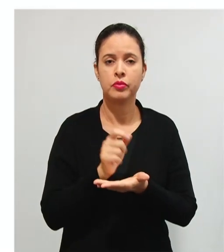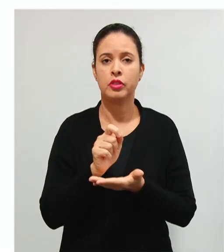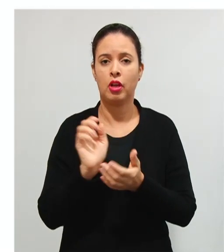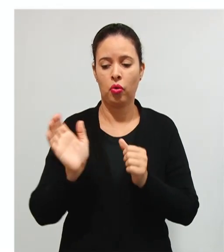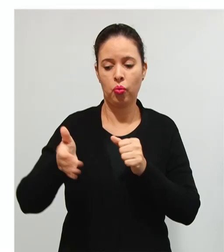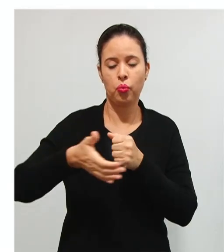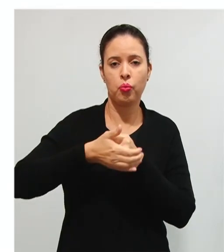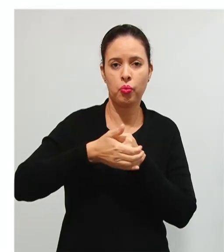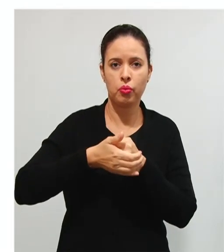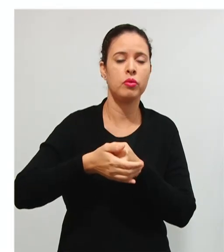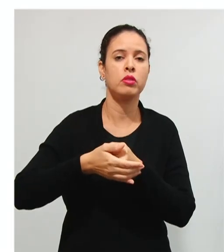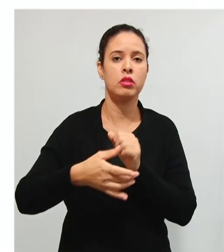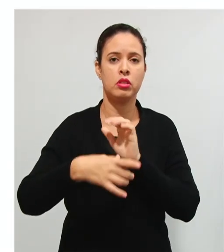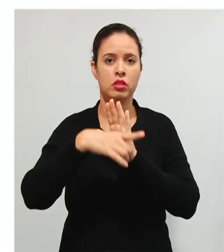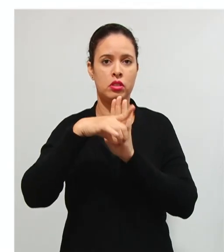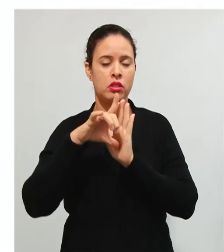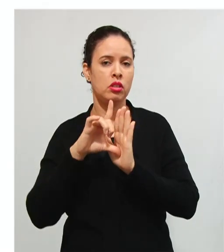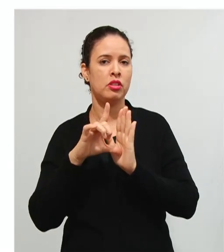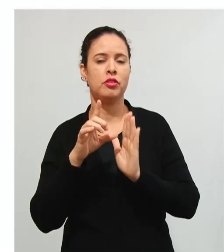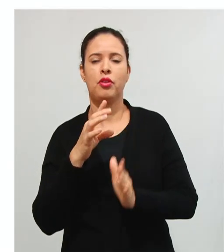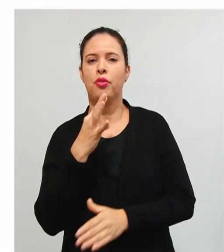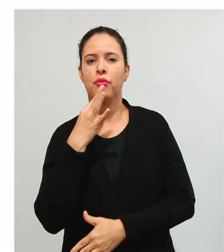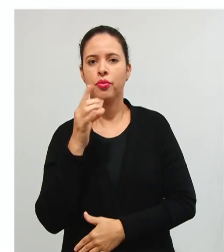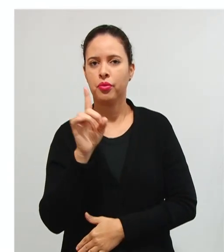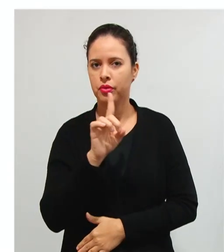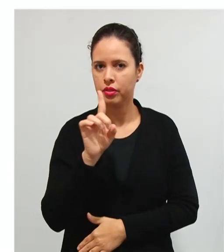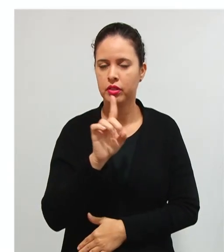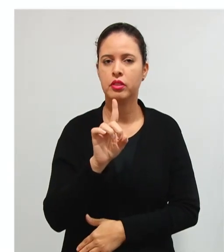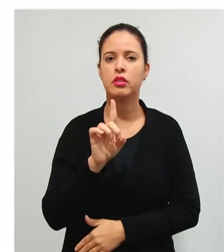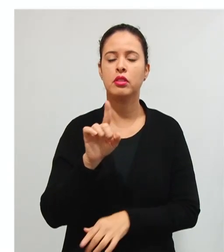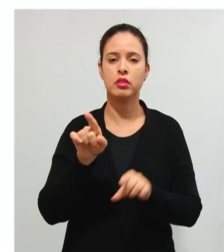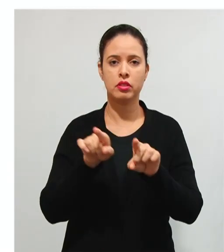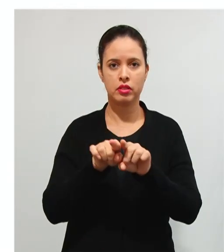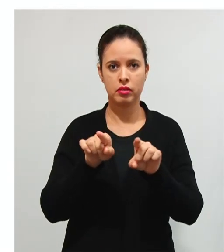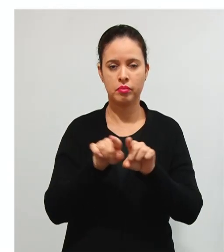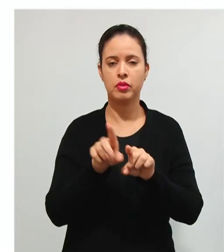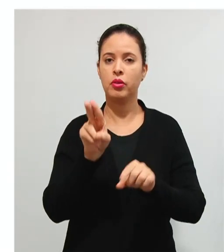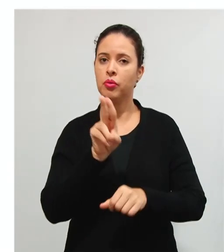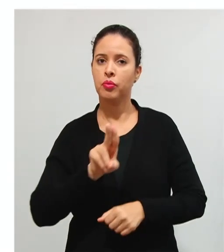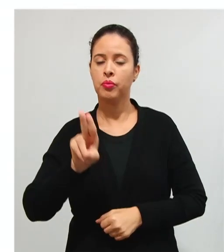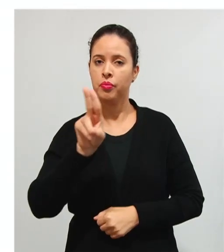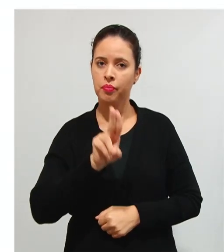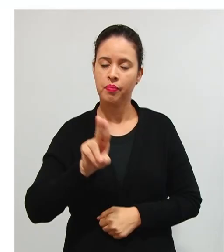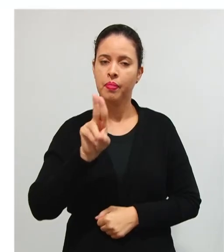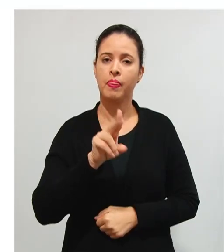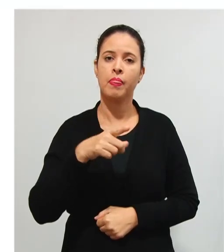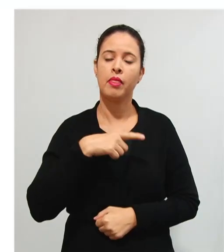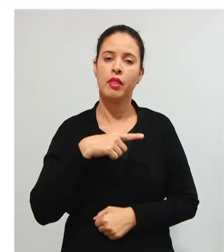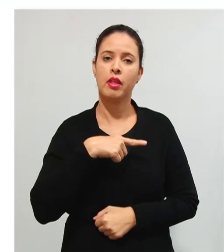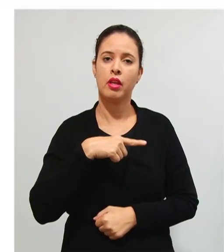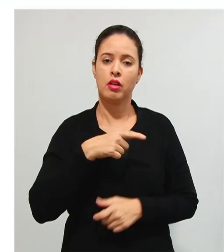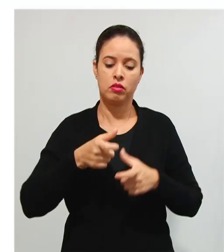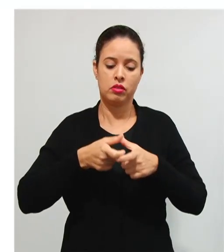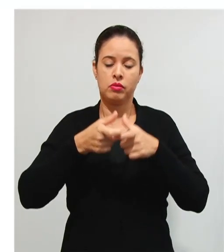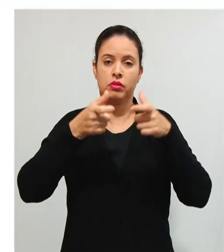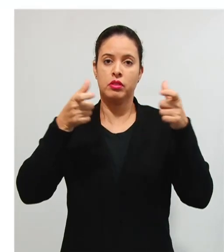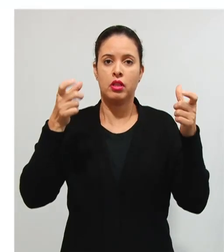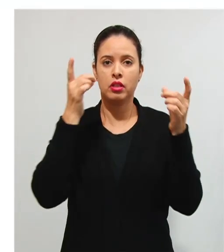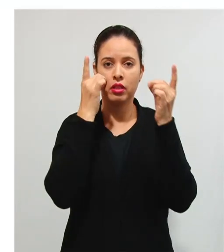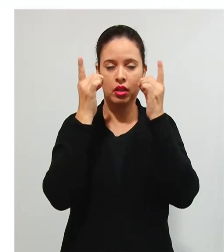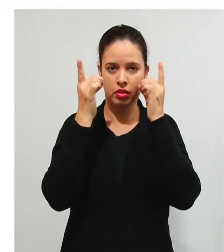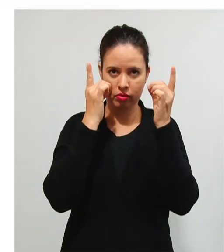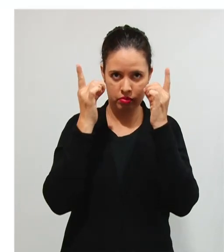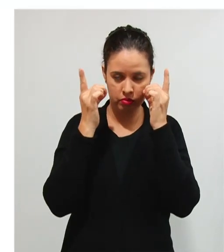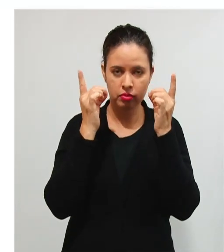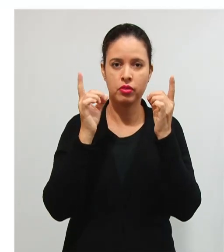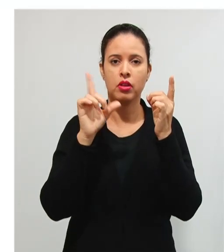ocultas, previamente desconhecidas e potencialmente úteis a partir de uma grande quantidade de dados,